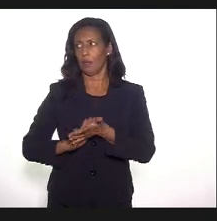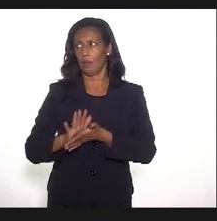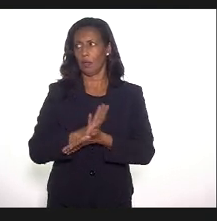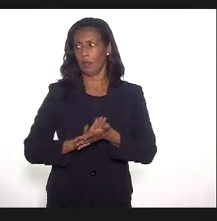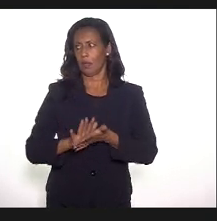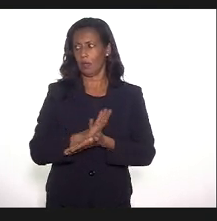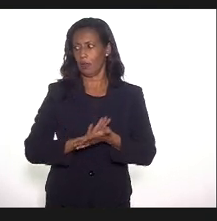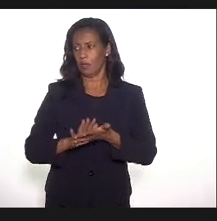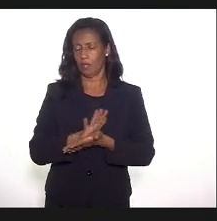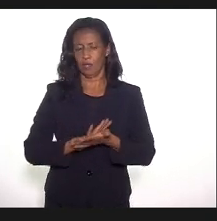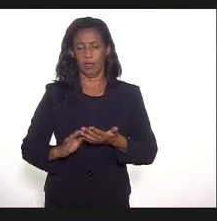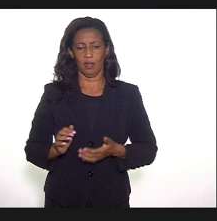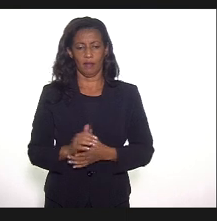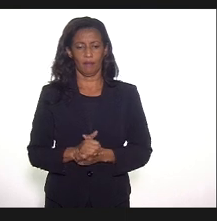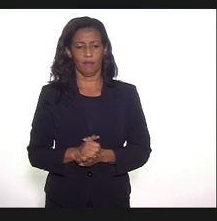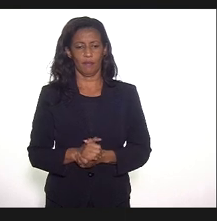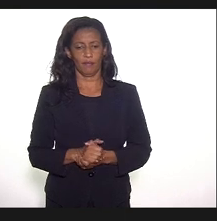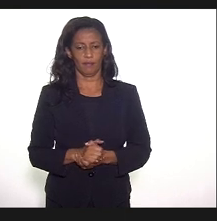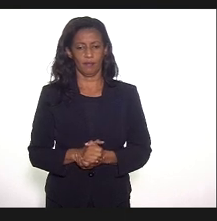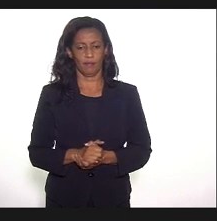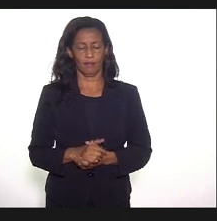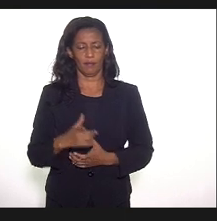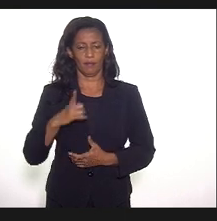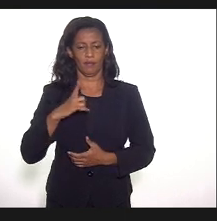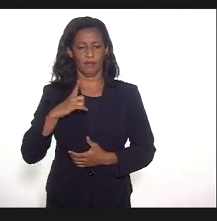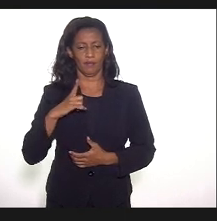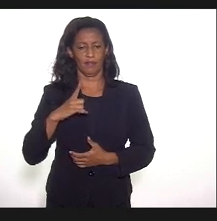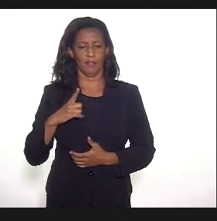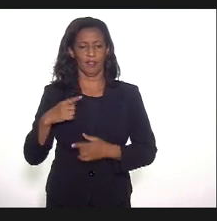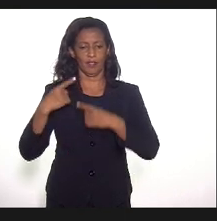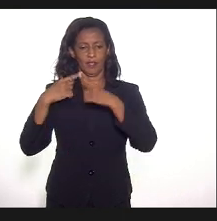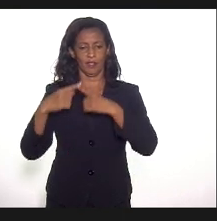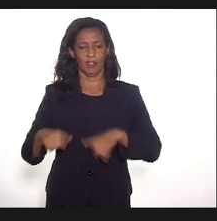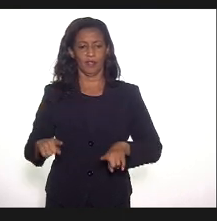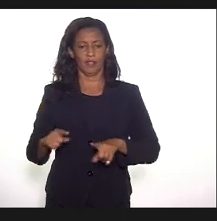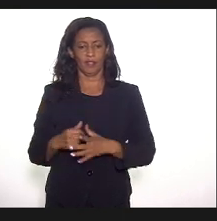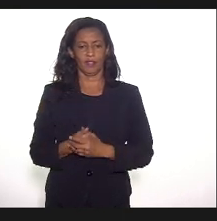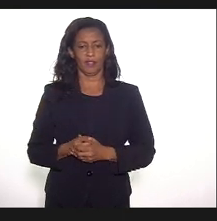tivesse torcida, como foi o Pan-Americano, como foi